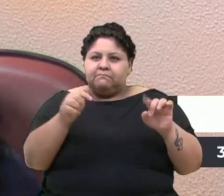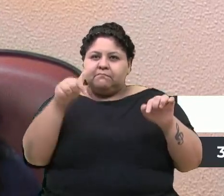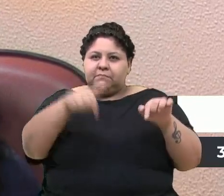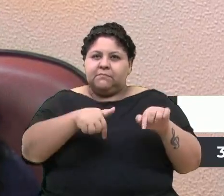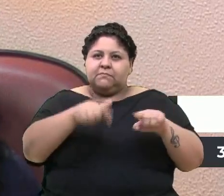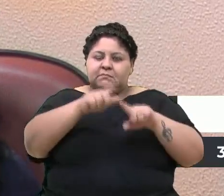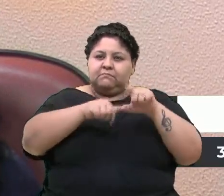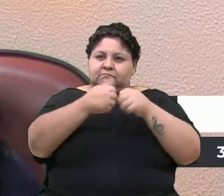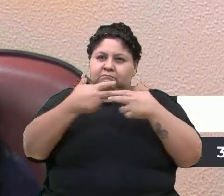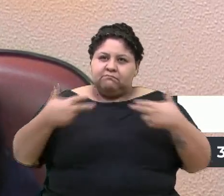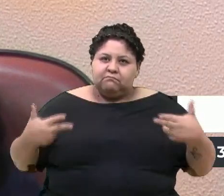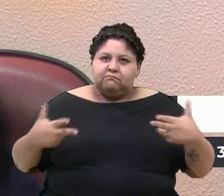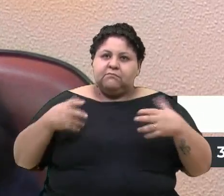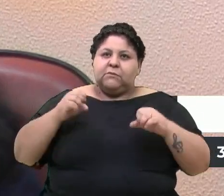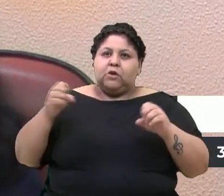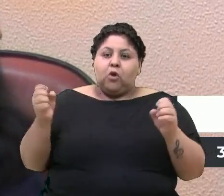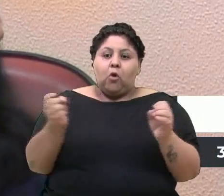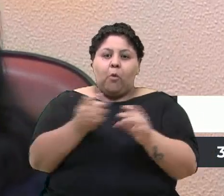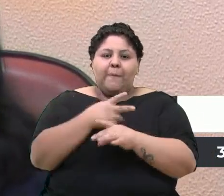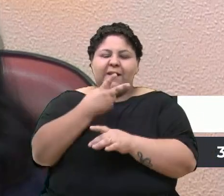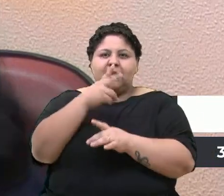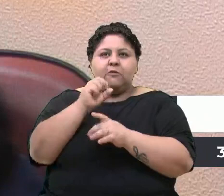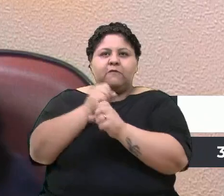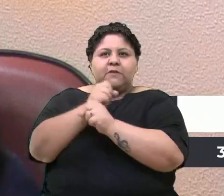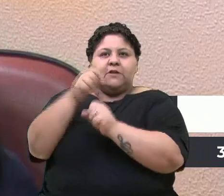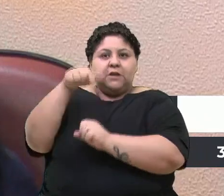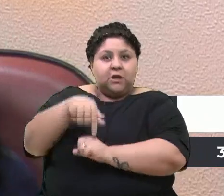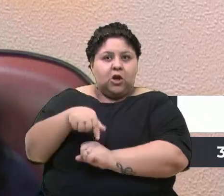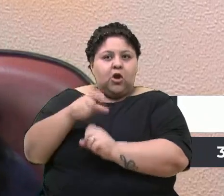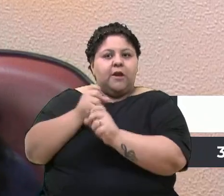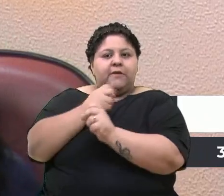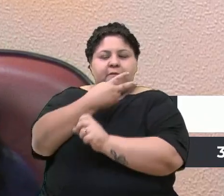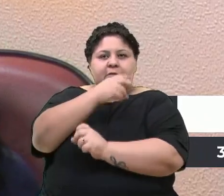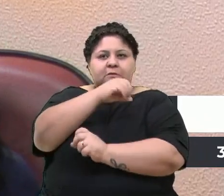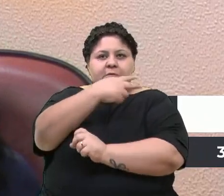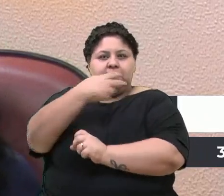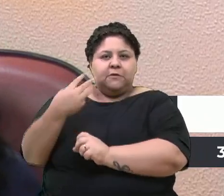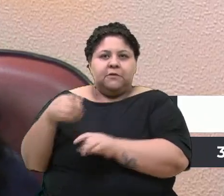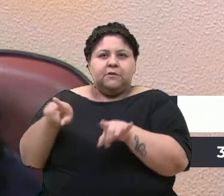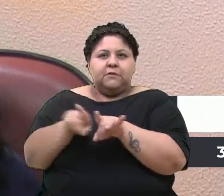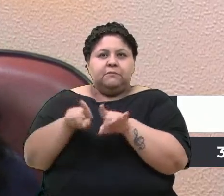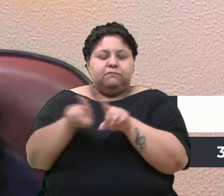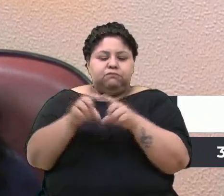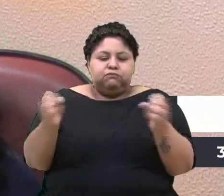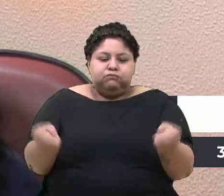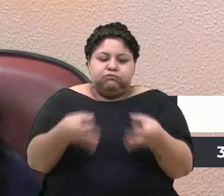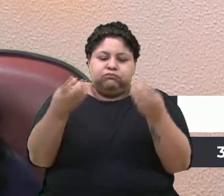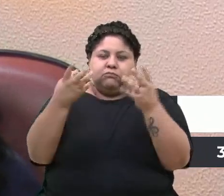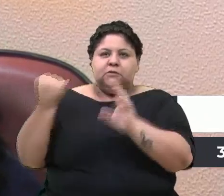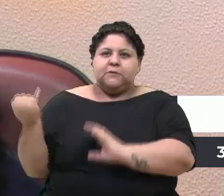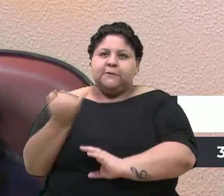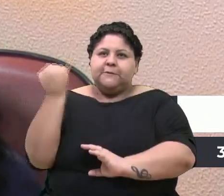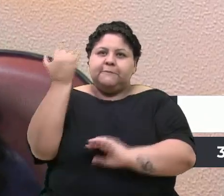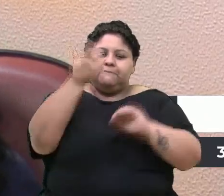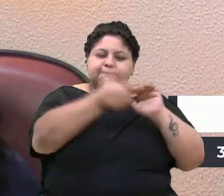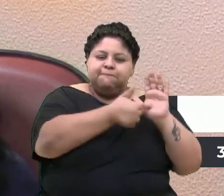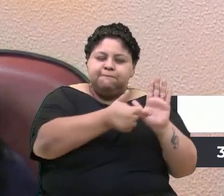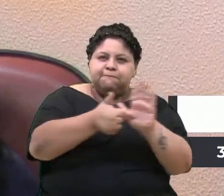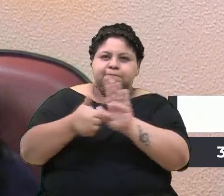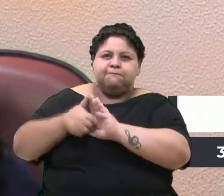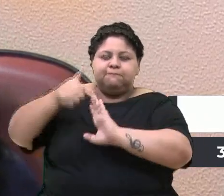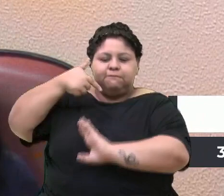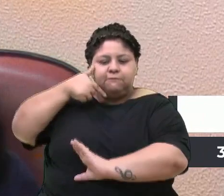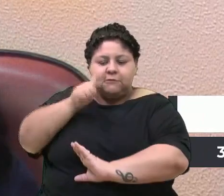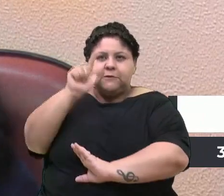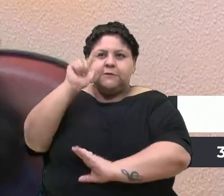ano de 2023. E queríamos cumprimentar, pela importância de destacar essa